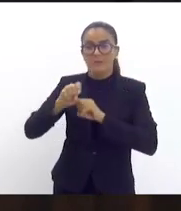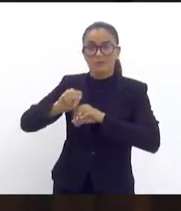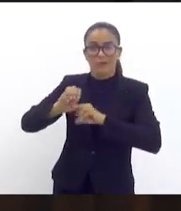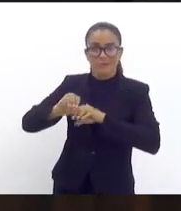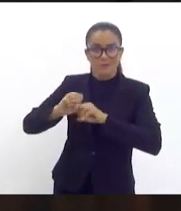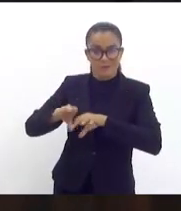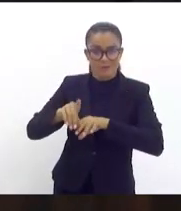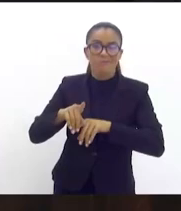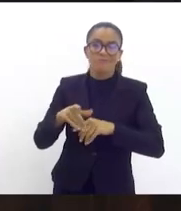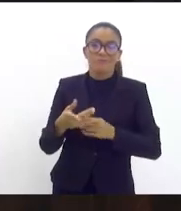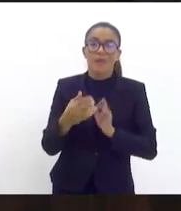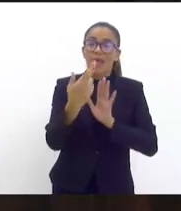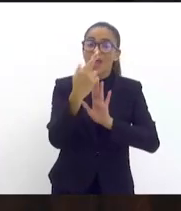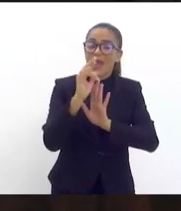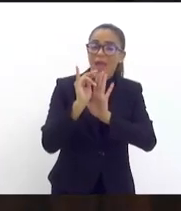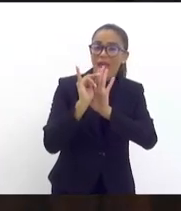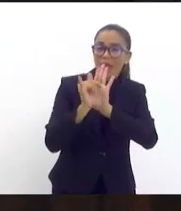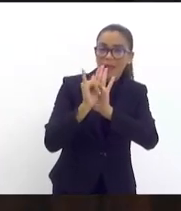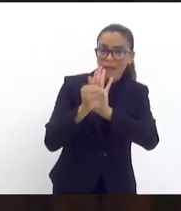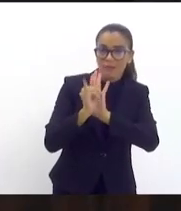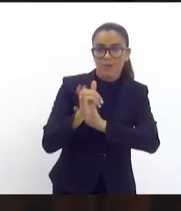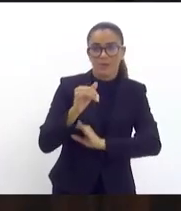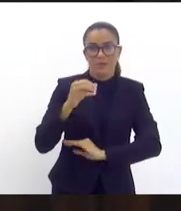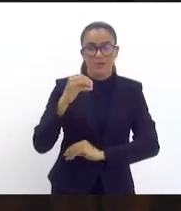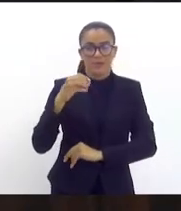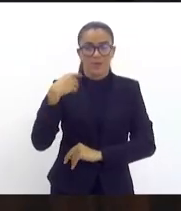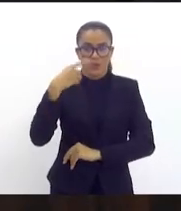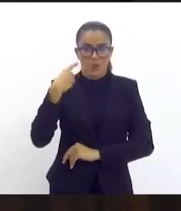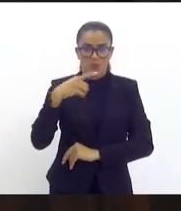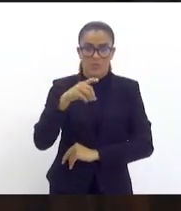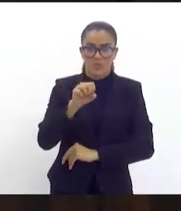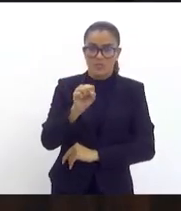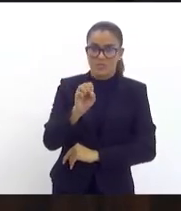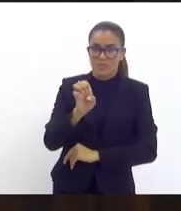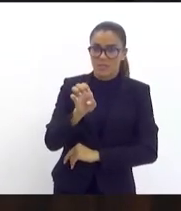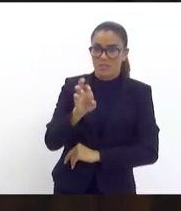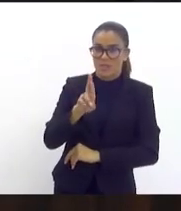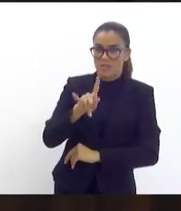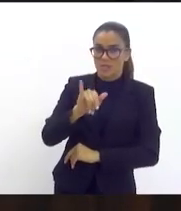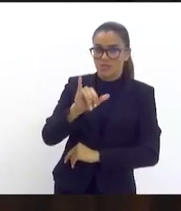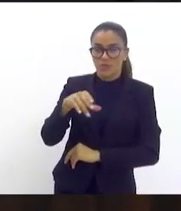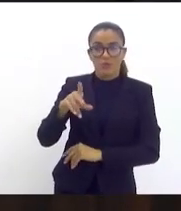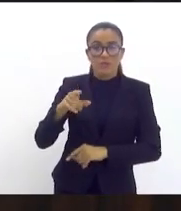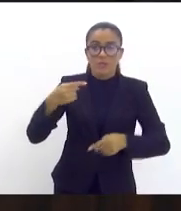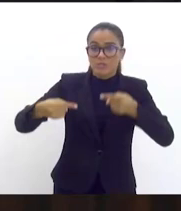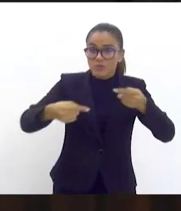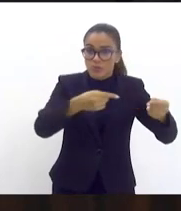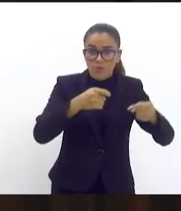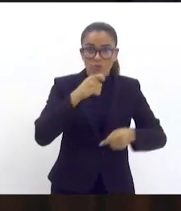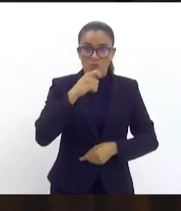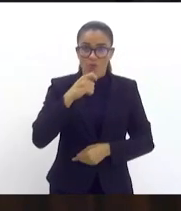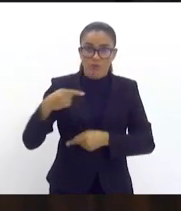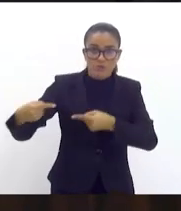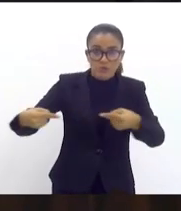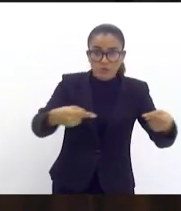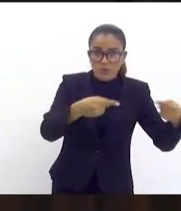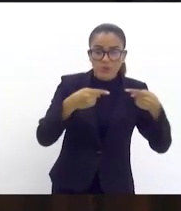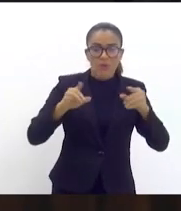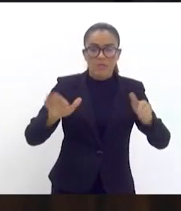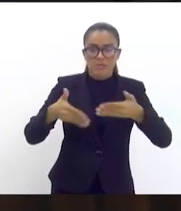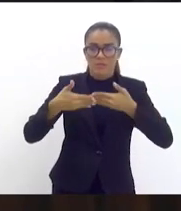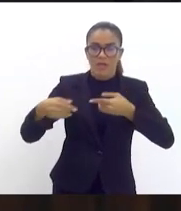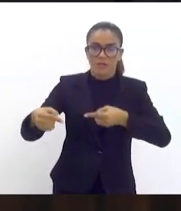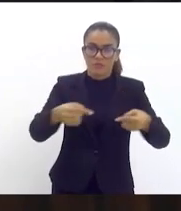favorável. Relatores, deputados doutor Serginho e Alan Lopes. Em discussão, não havendo quem queira discutir,